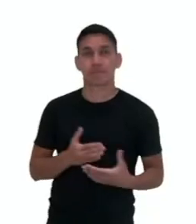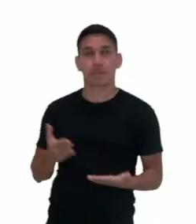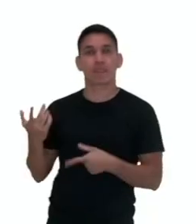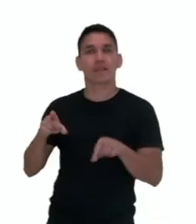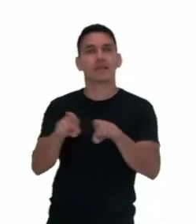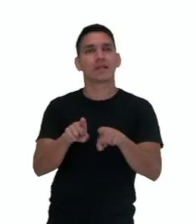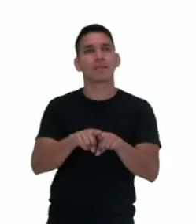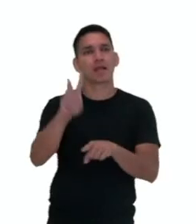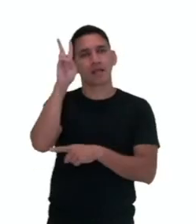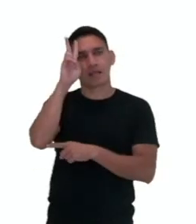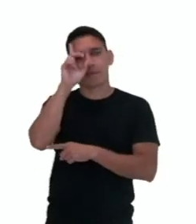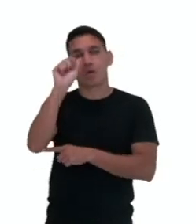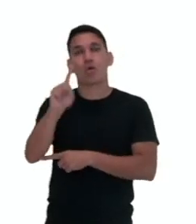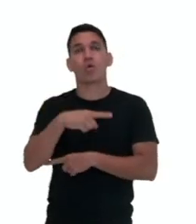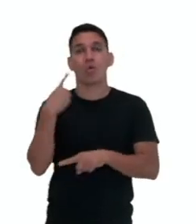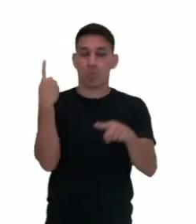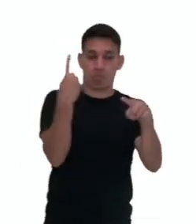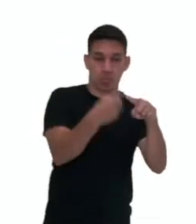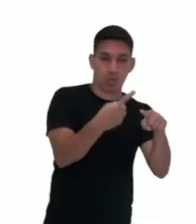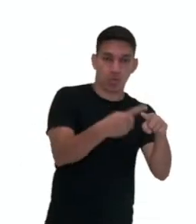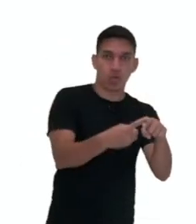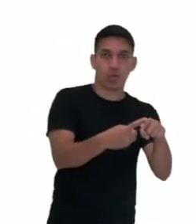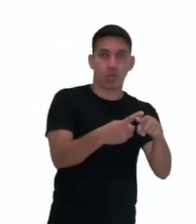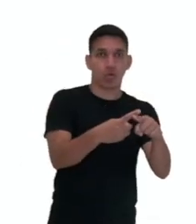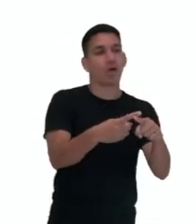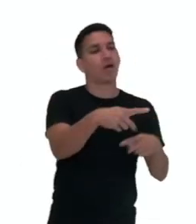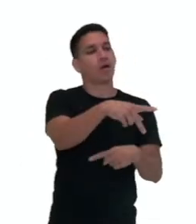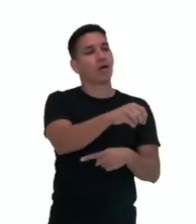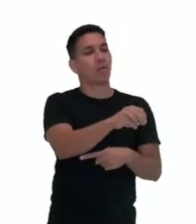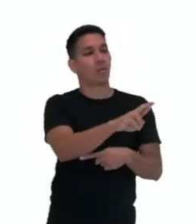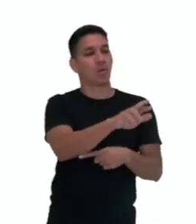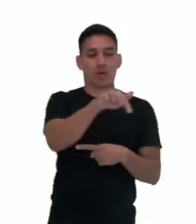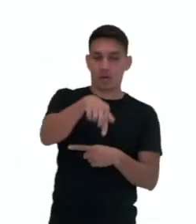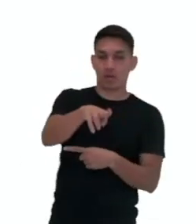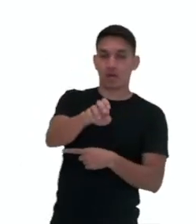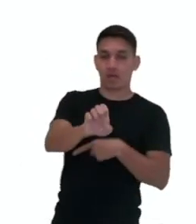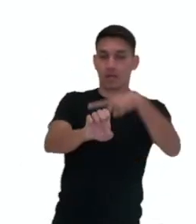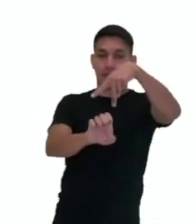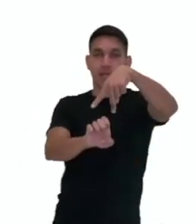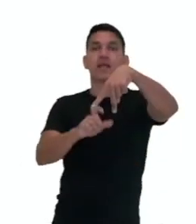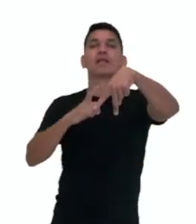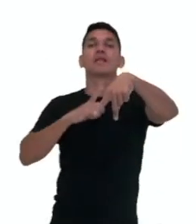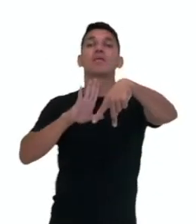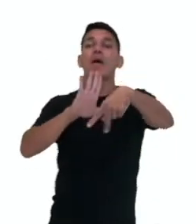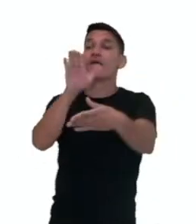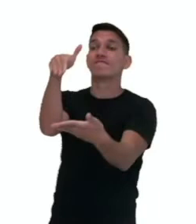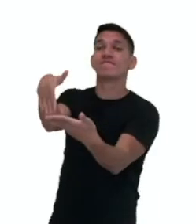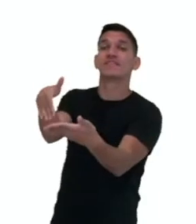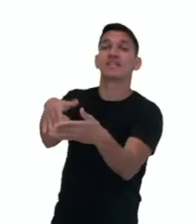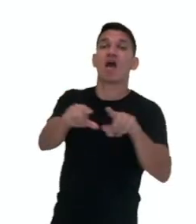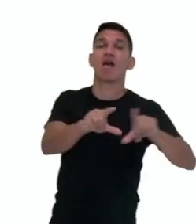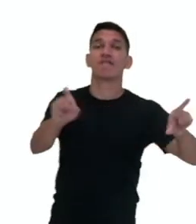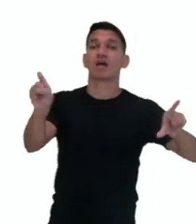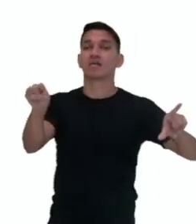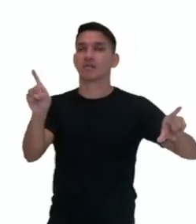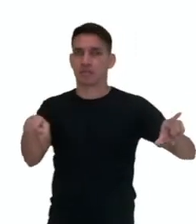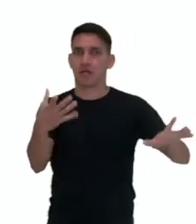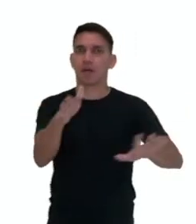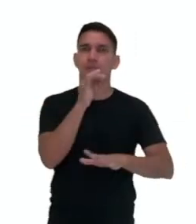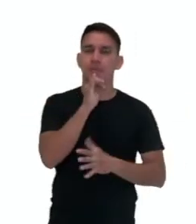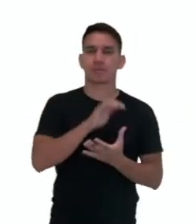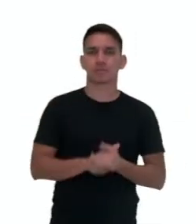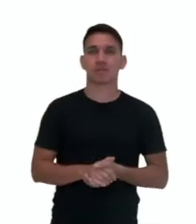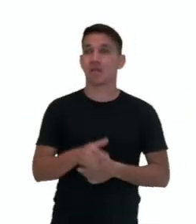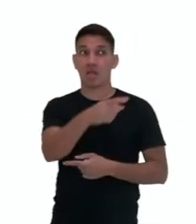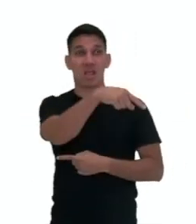nós podemos ter o porquê com acento circunflexo, porém ele vai no final da frase interrogativa. Olha o nosso exemplo. Eles ainda